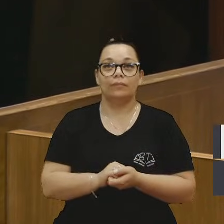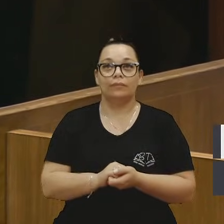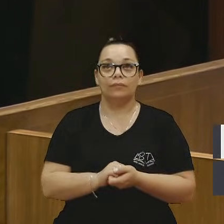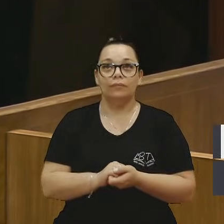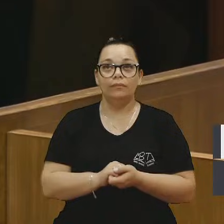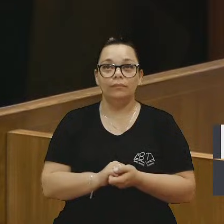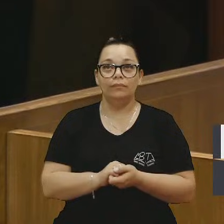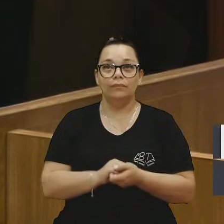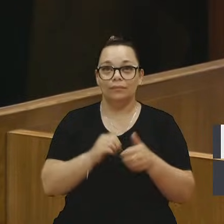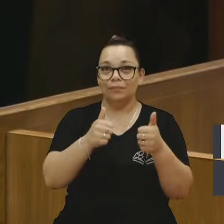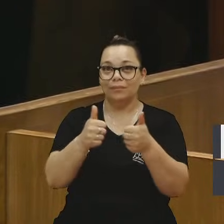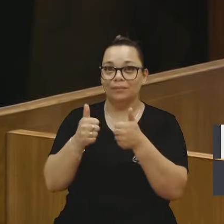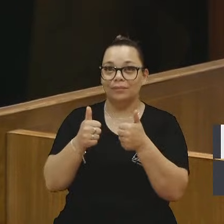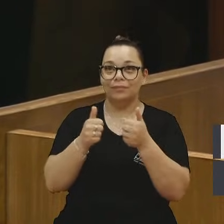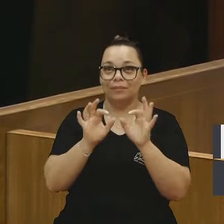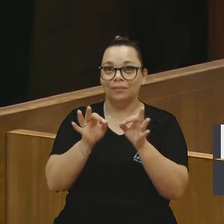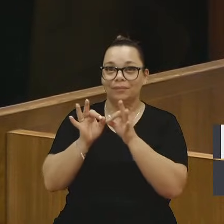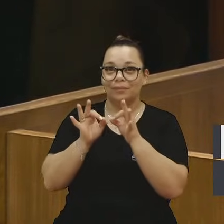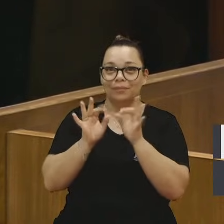Estou, né, Bruna?